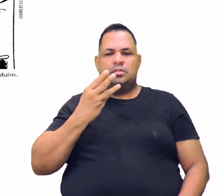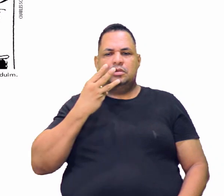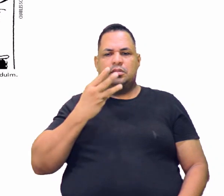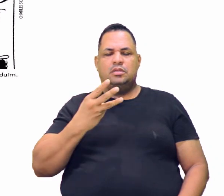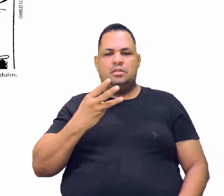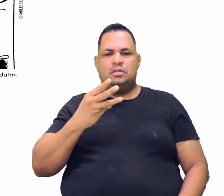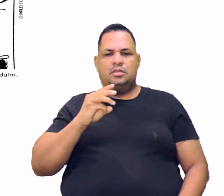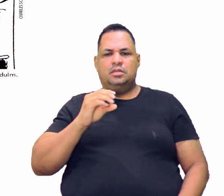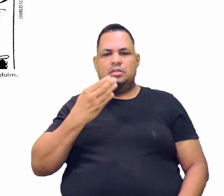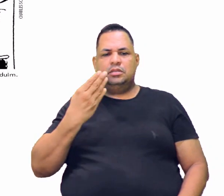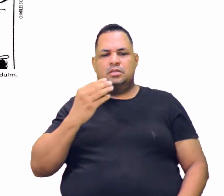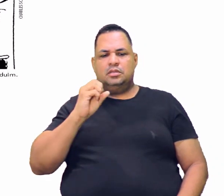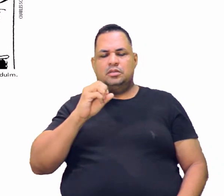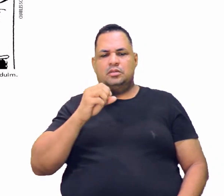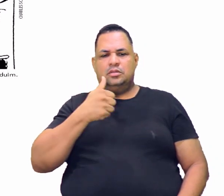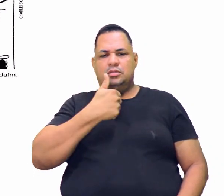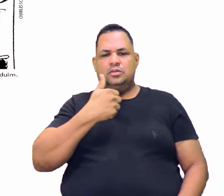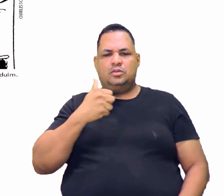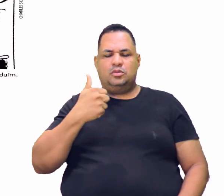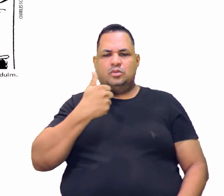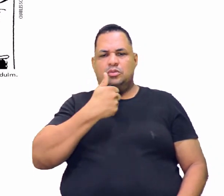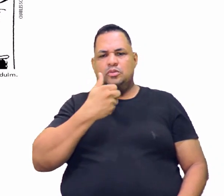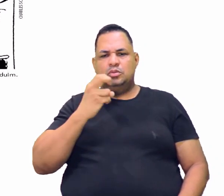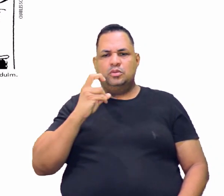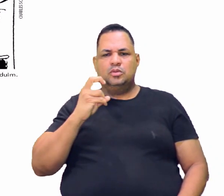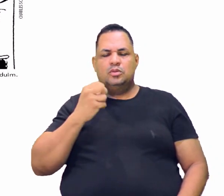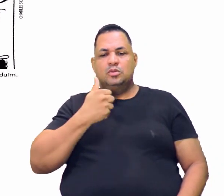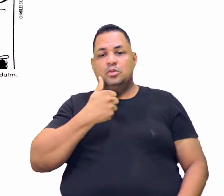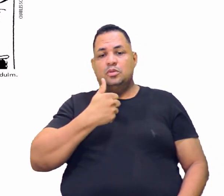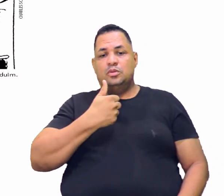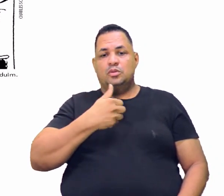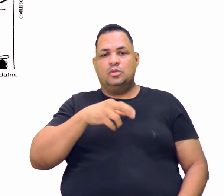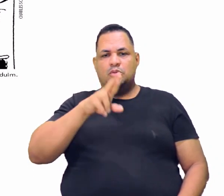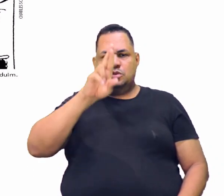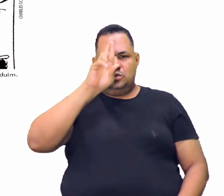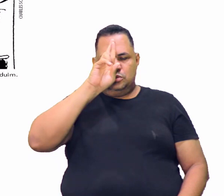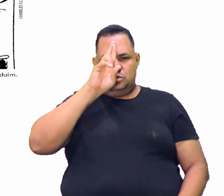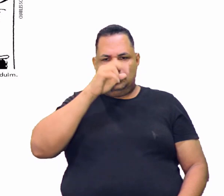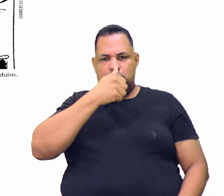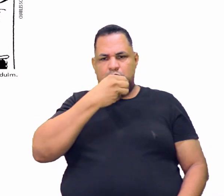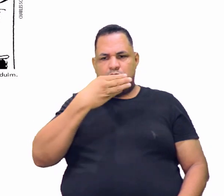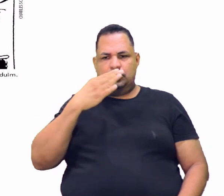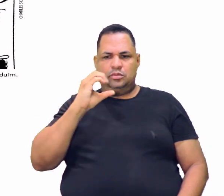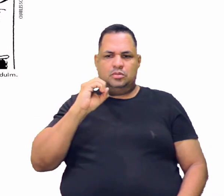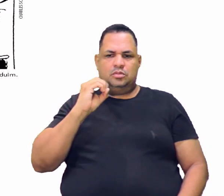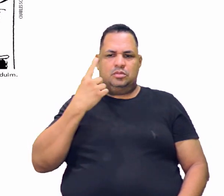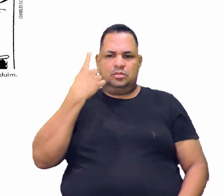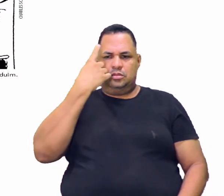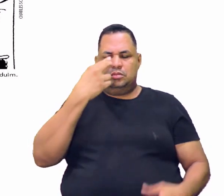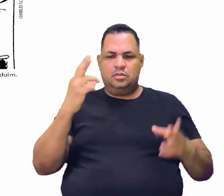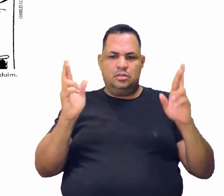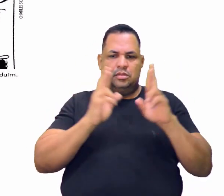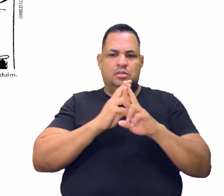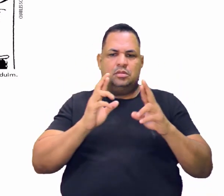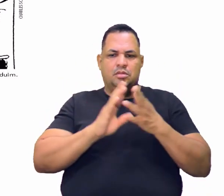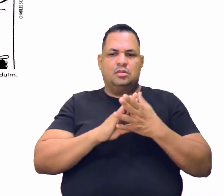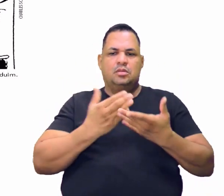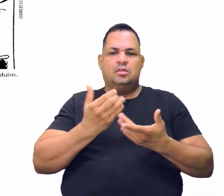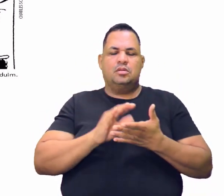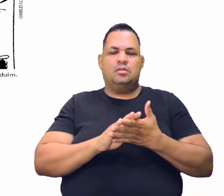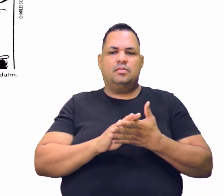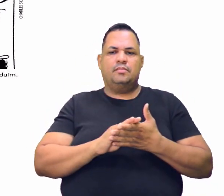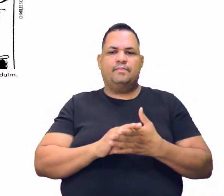3:30, 4:30, 12:30. Porque esse meia tá relacionado à hora, tá certo? Igual assim,